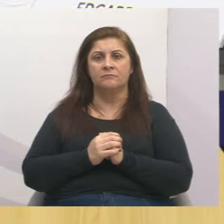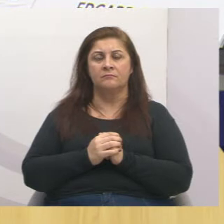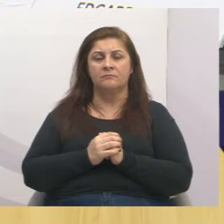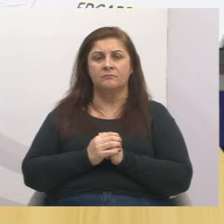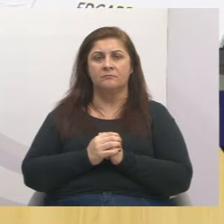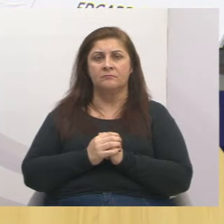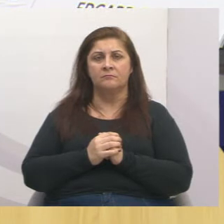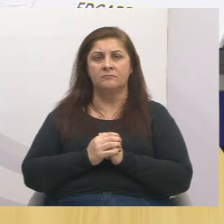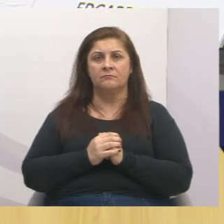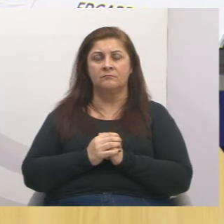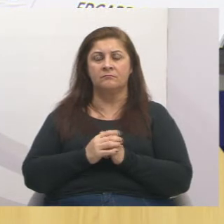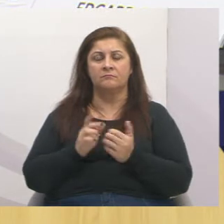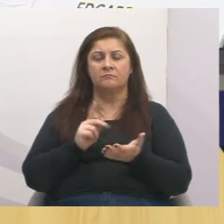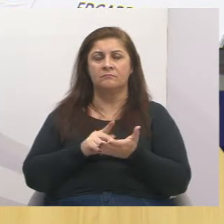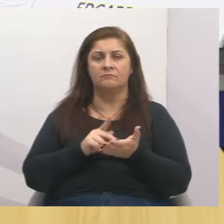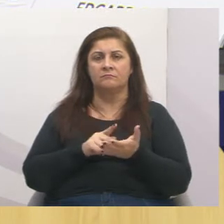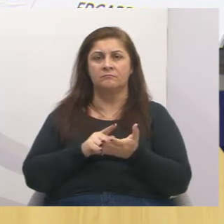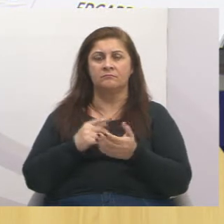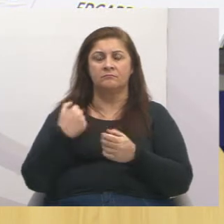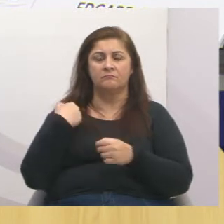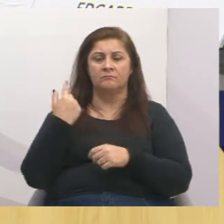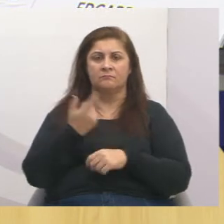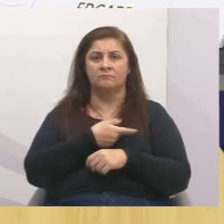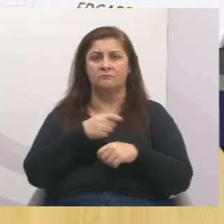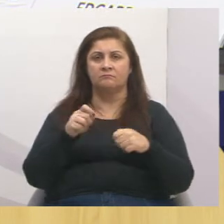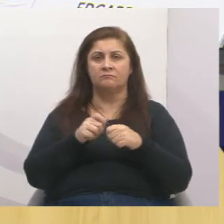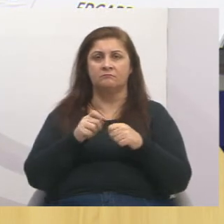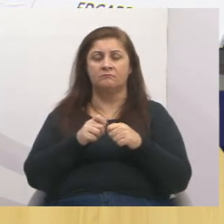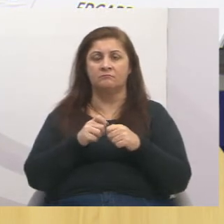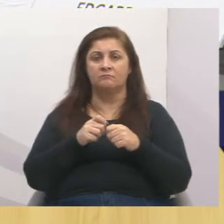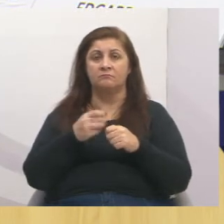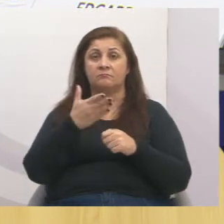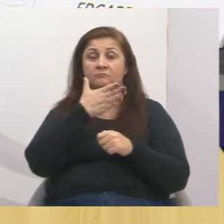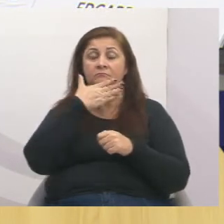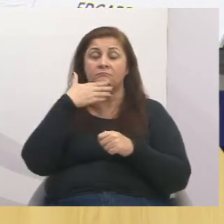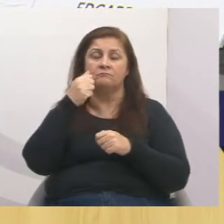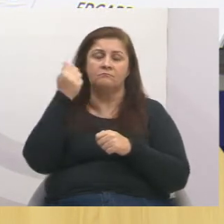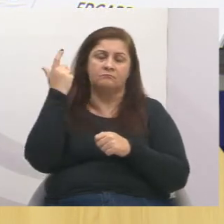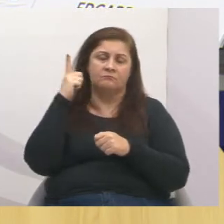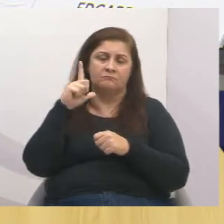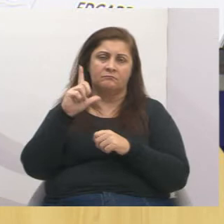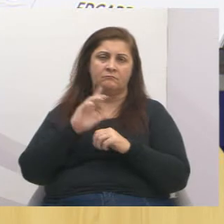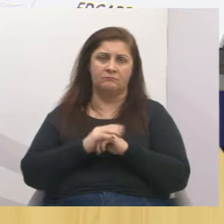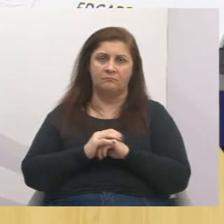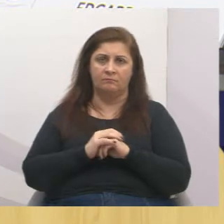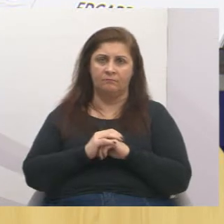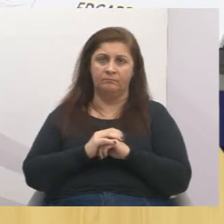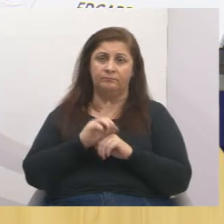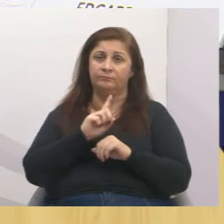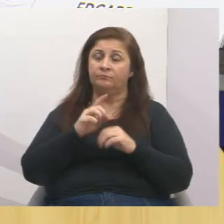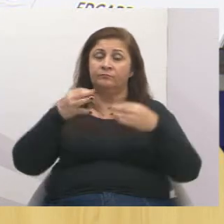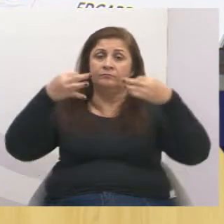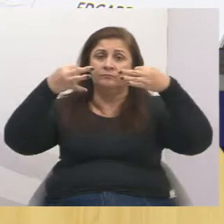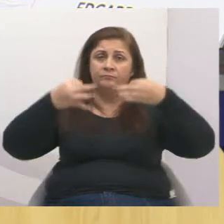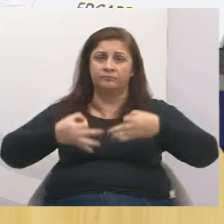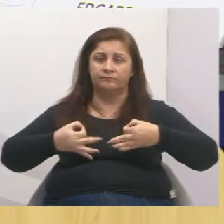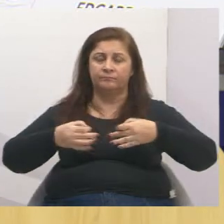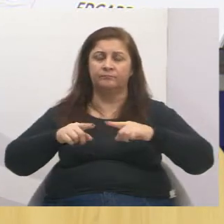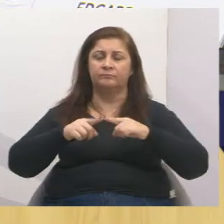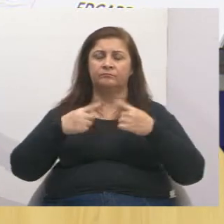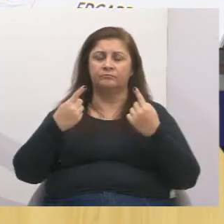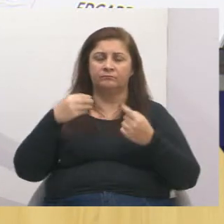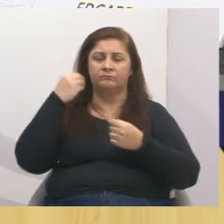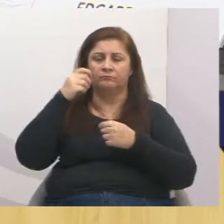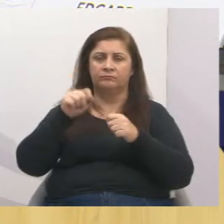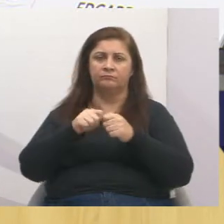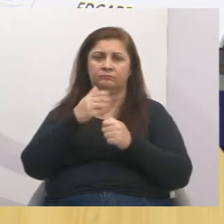que realmente nós estamos fazendo o melhor possível. Talvez não seja o ideal, mas com certeza estamos fazendo o